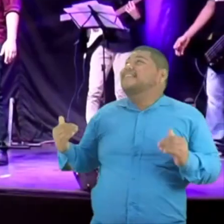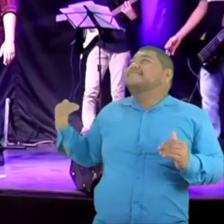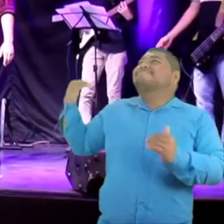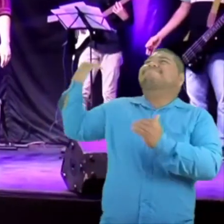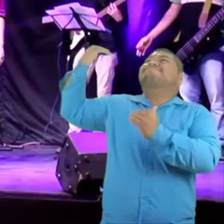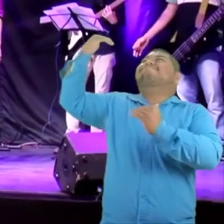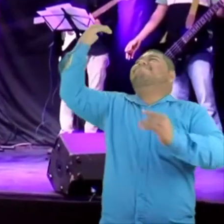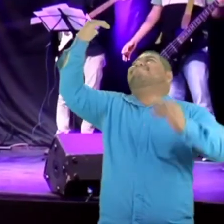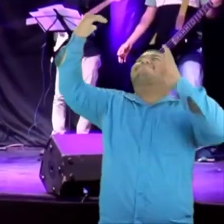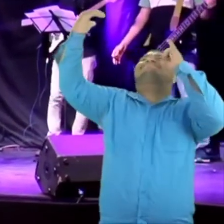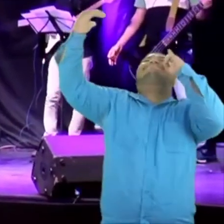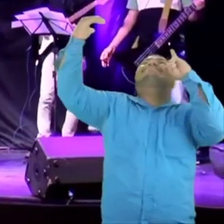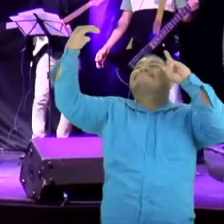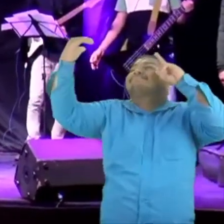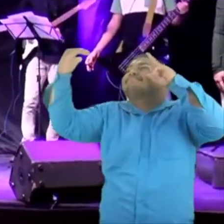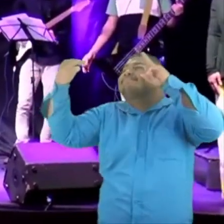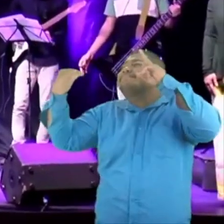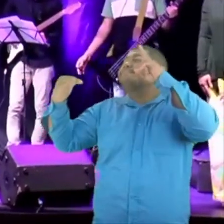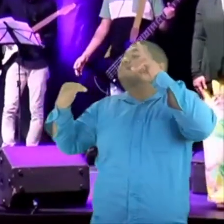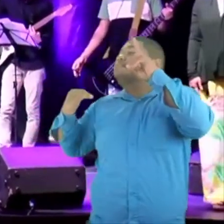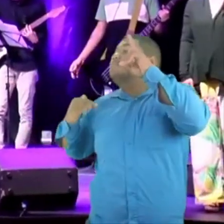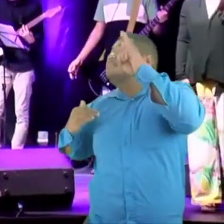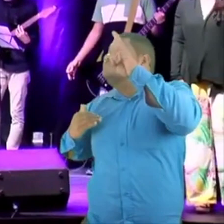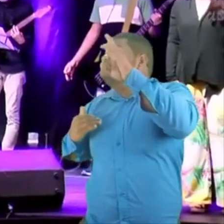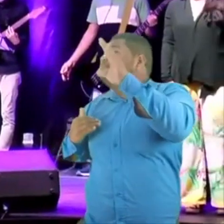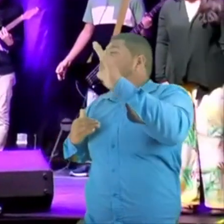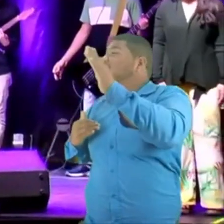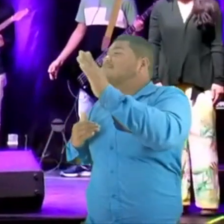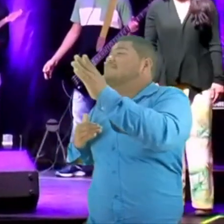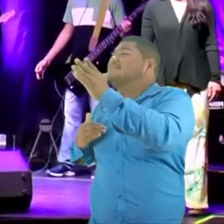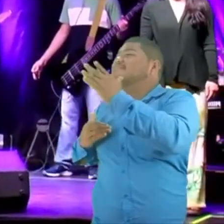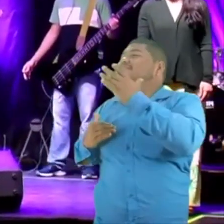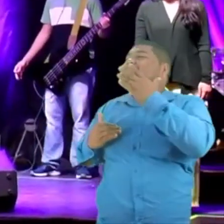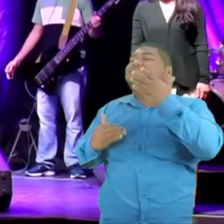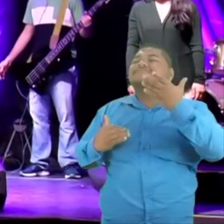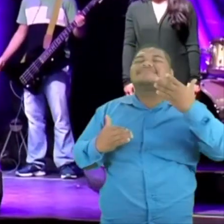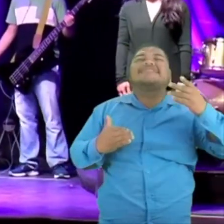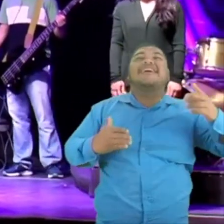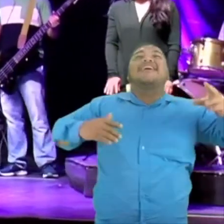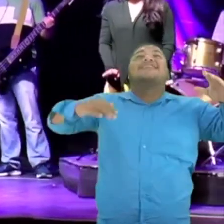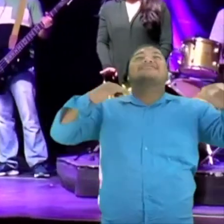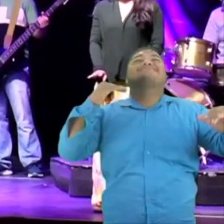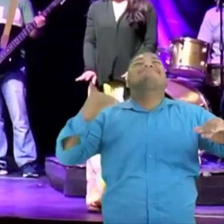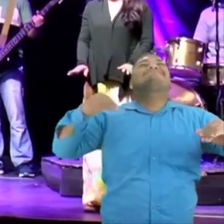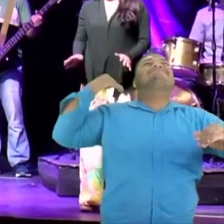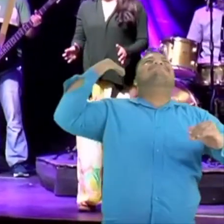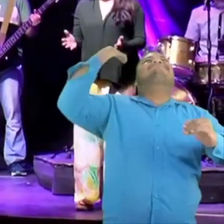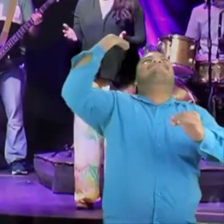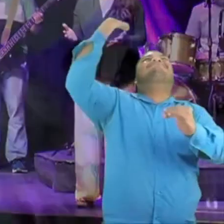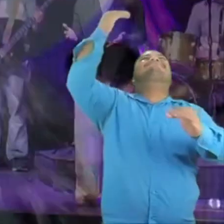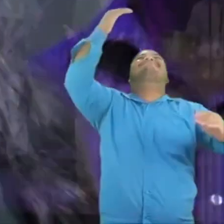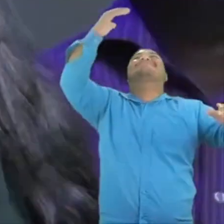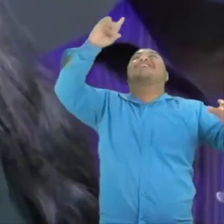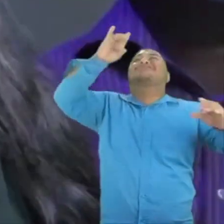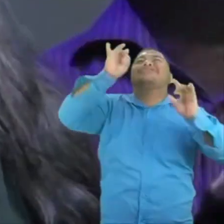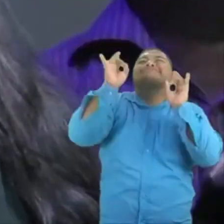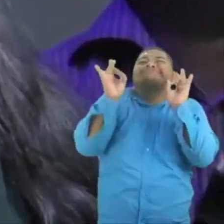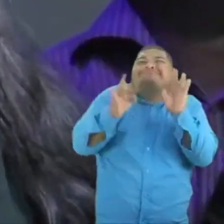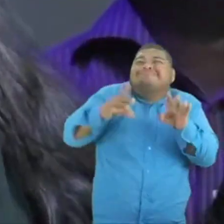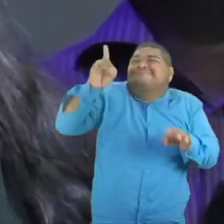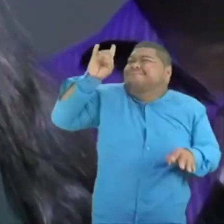e além das ondas olharei. Se o mar